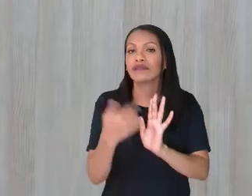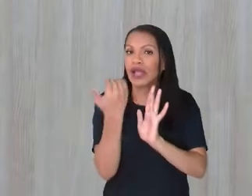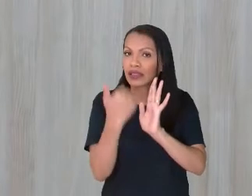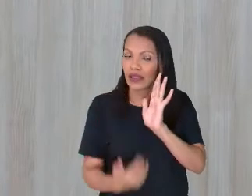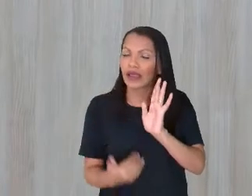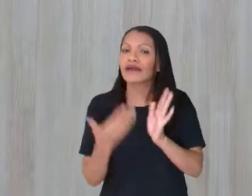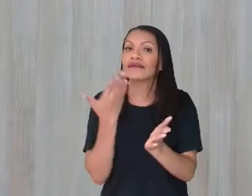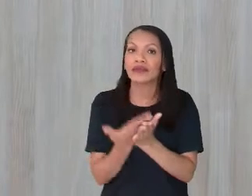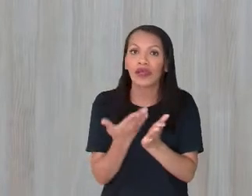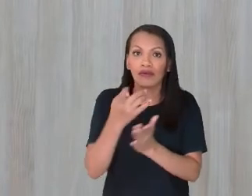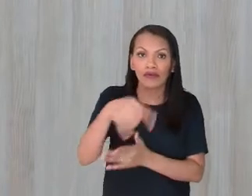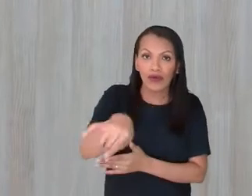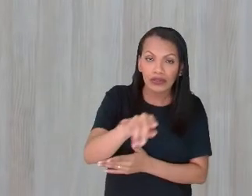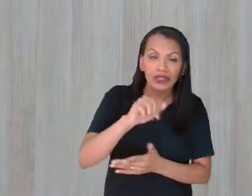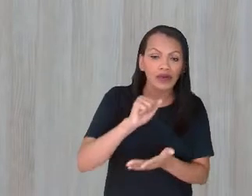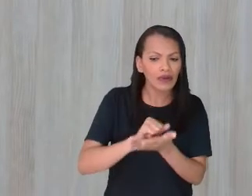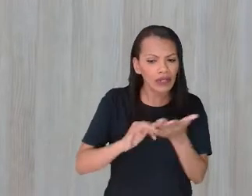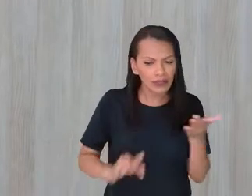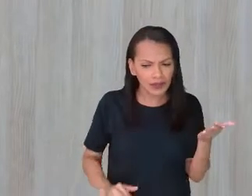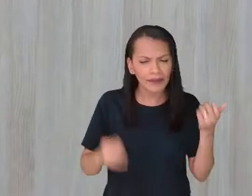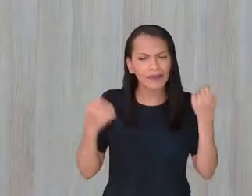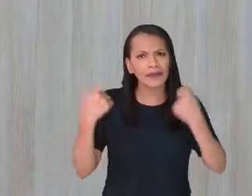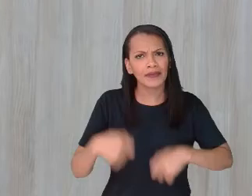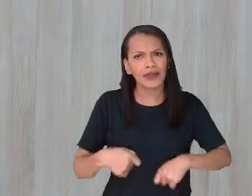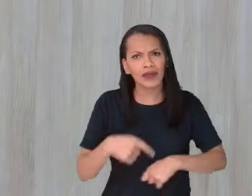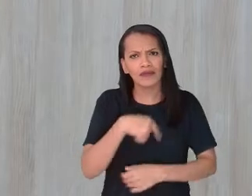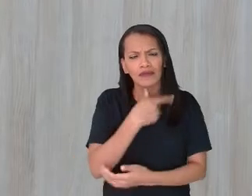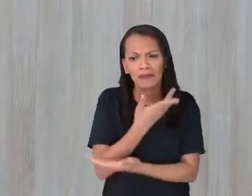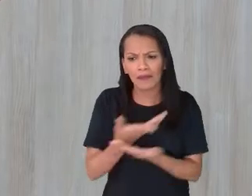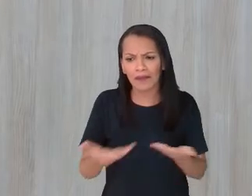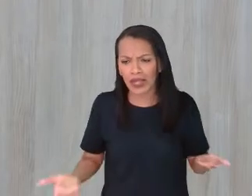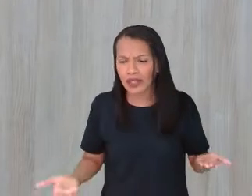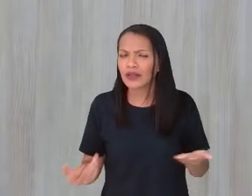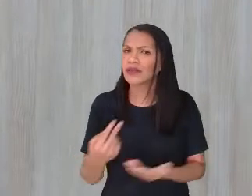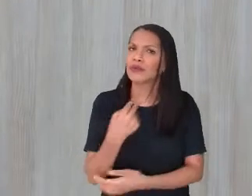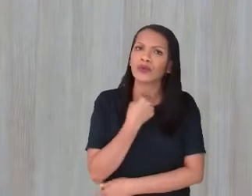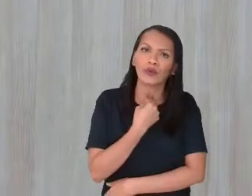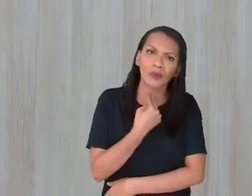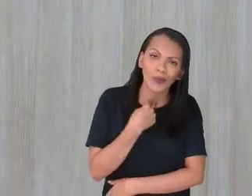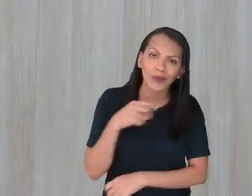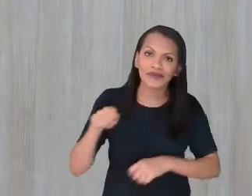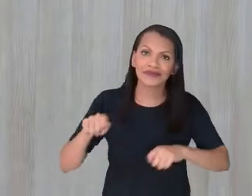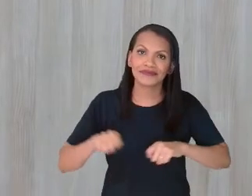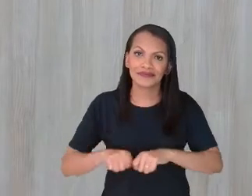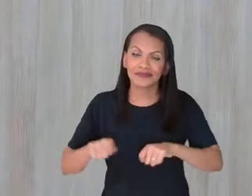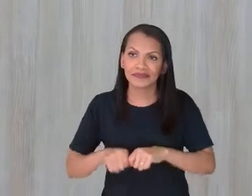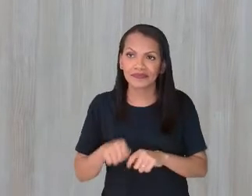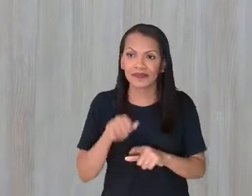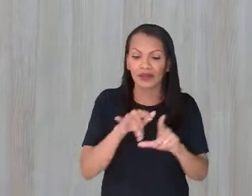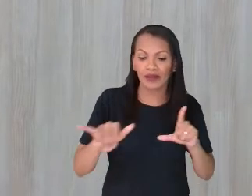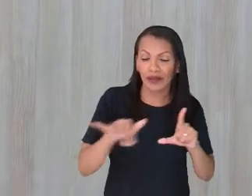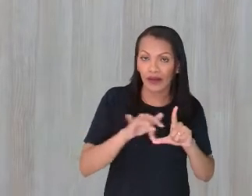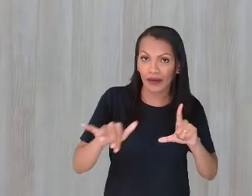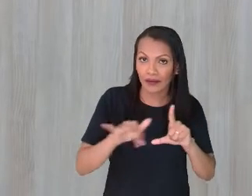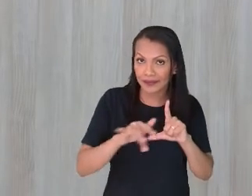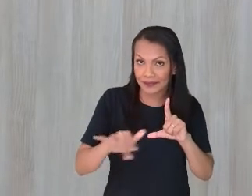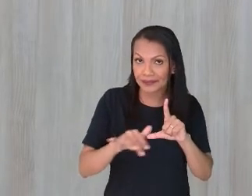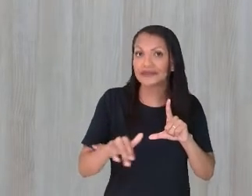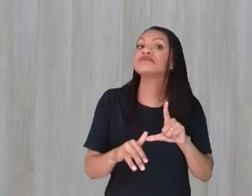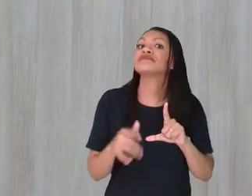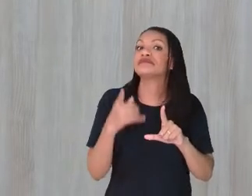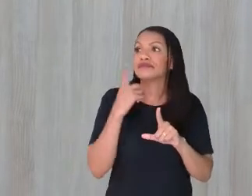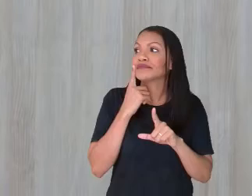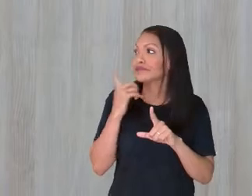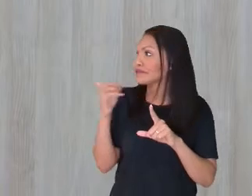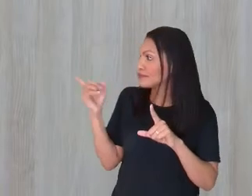essa atividade, né? Quem perdeu, que nesse momento não está podendo colocar aí o celular, apontar o celular para o QR